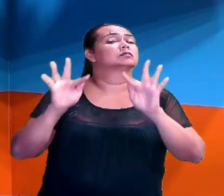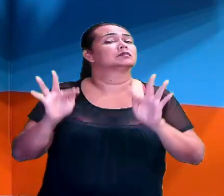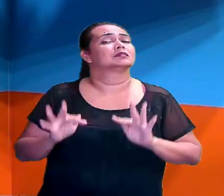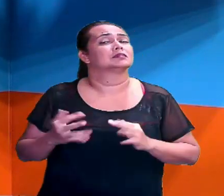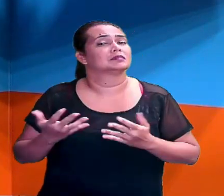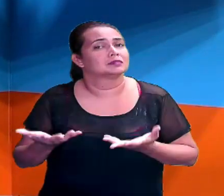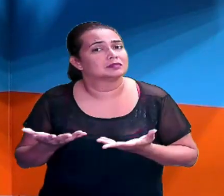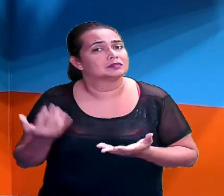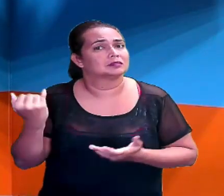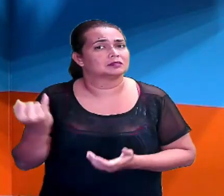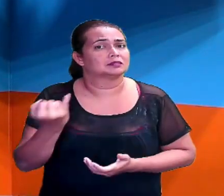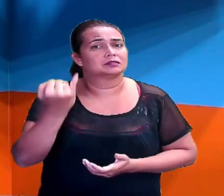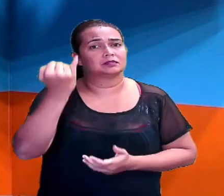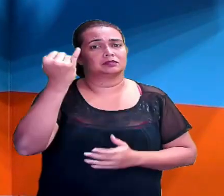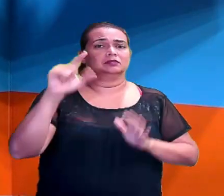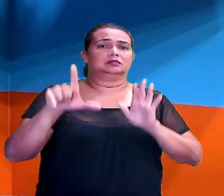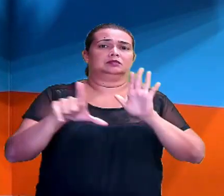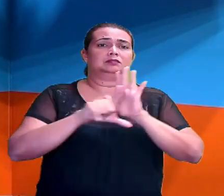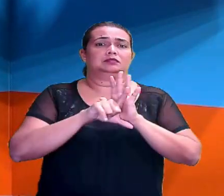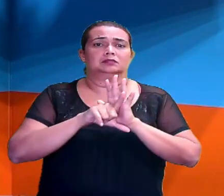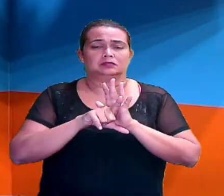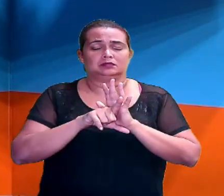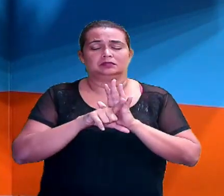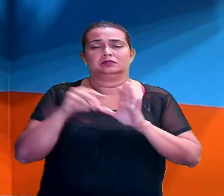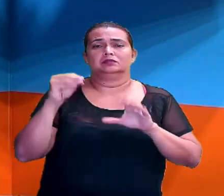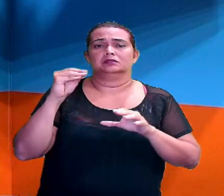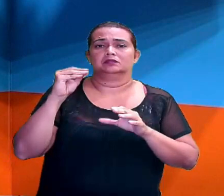foi muito importante essa política